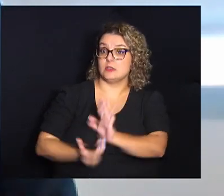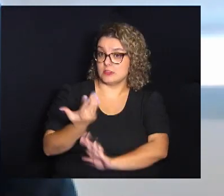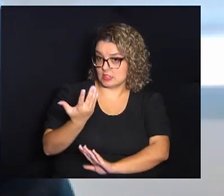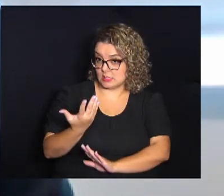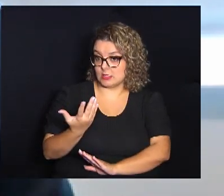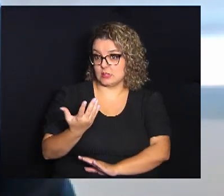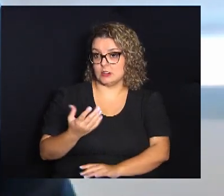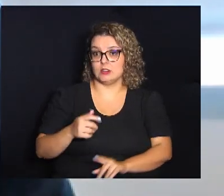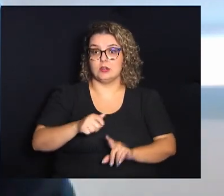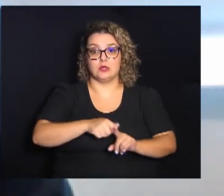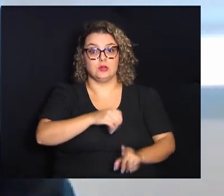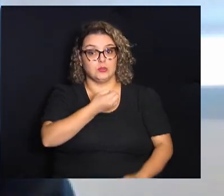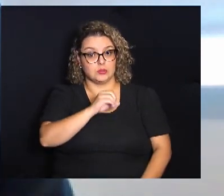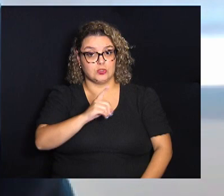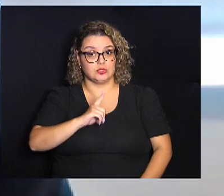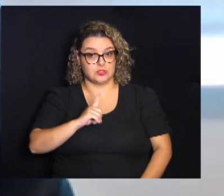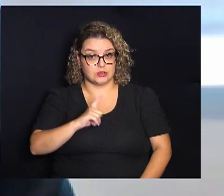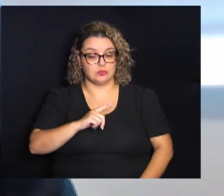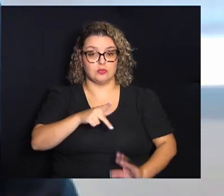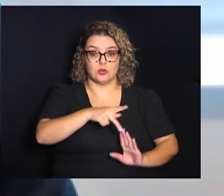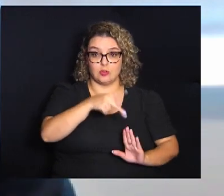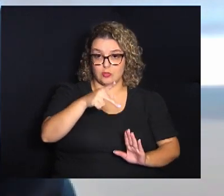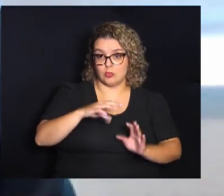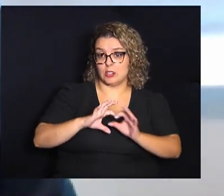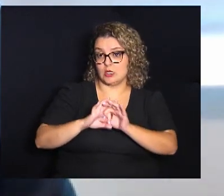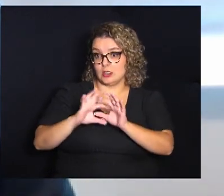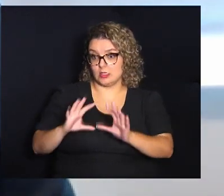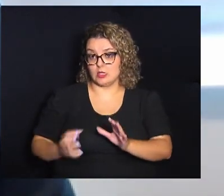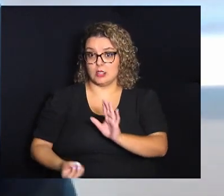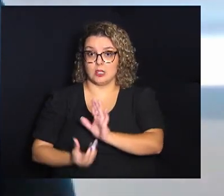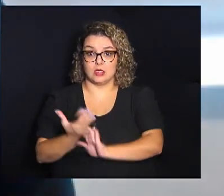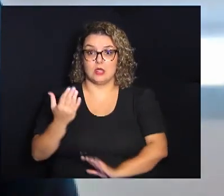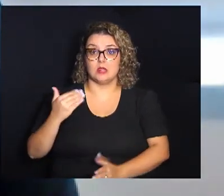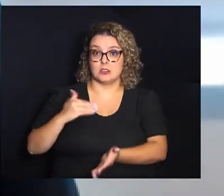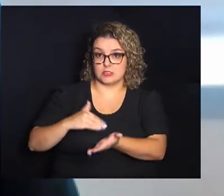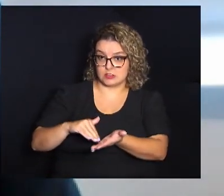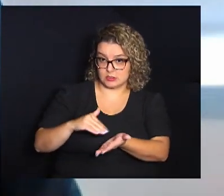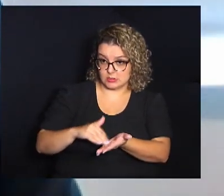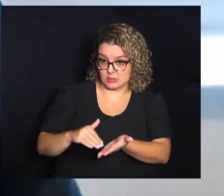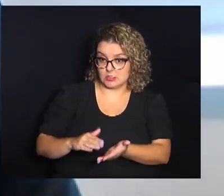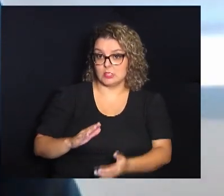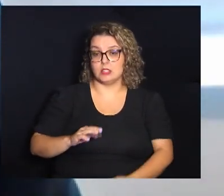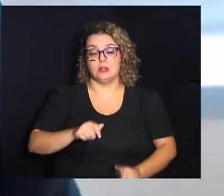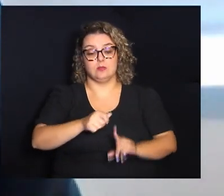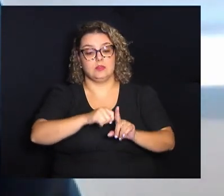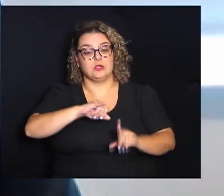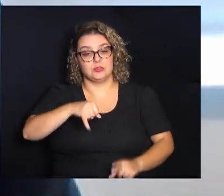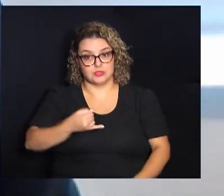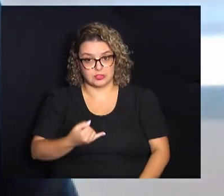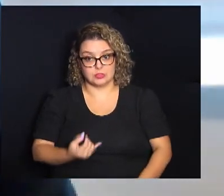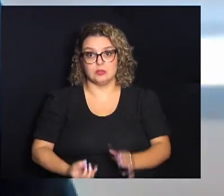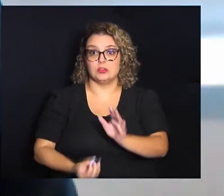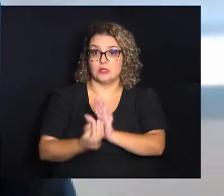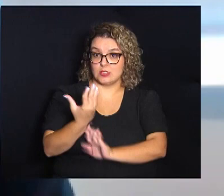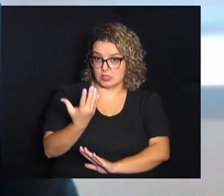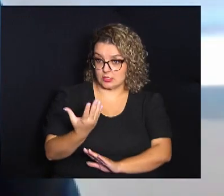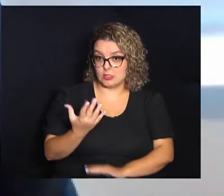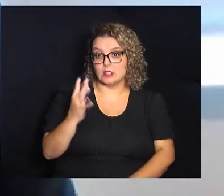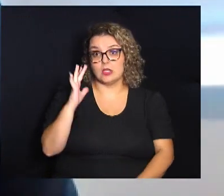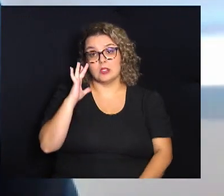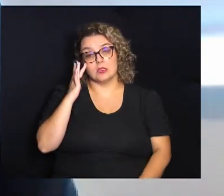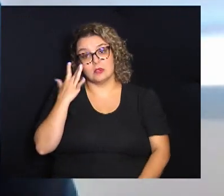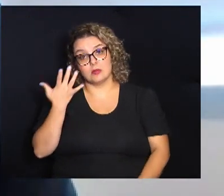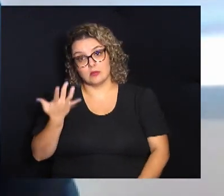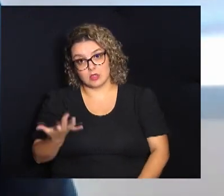em outubro a gente já teve uma portaria que autorizava a criação da secretaria, em janeiro agora a secretaria foi criada, então eu acho